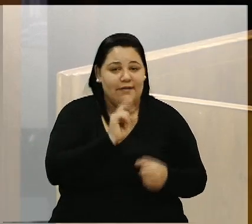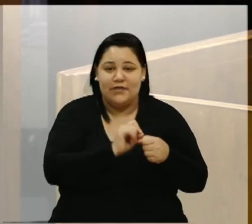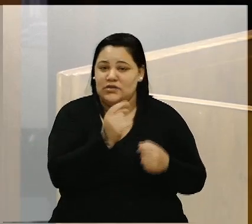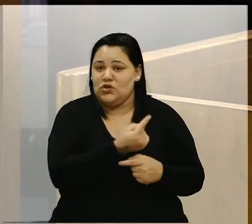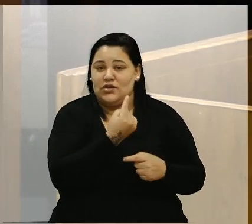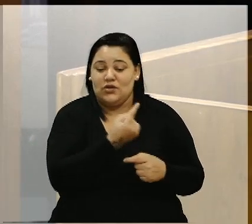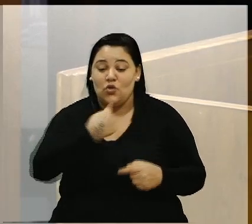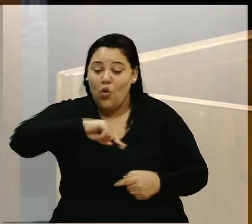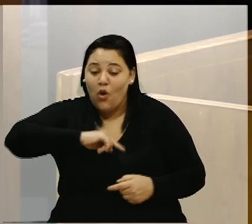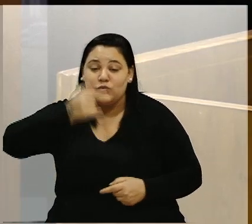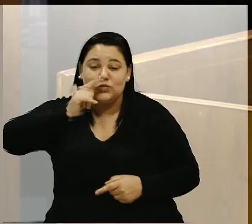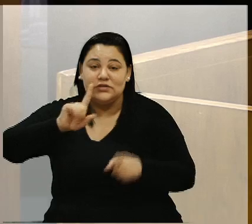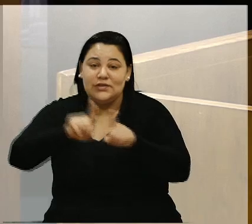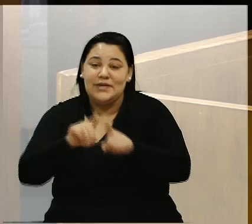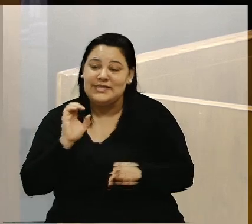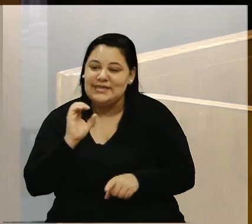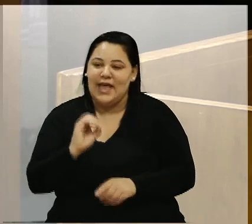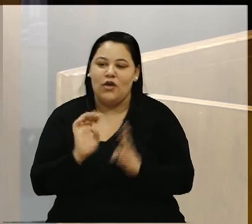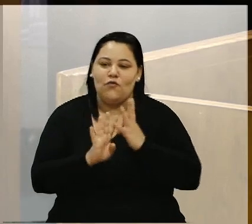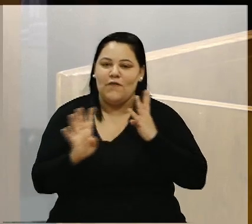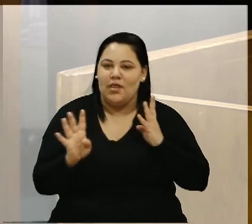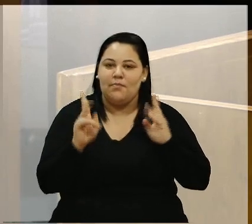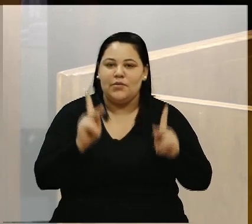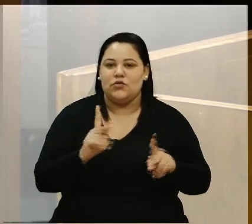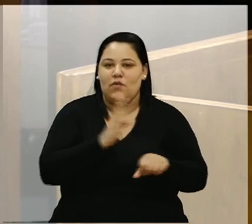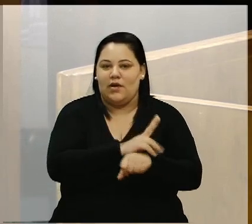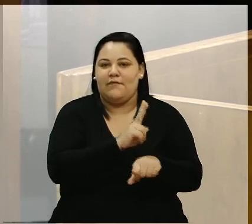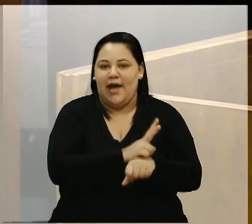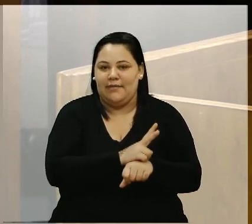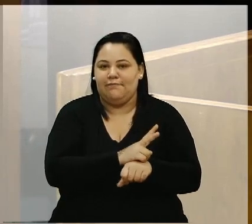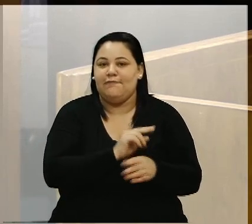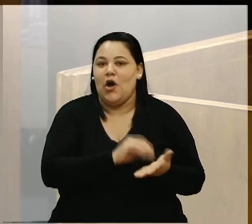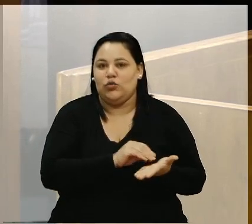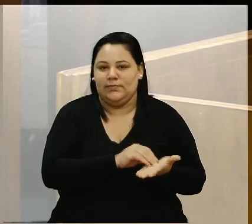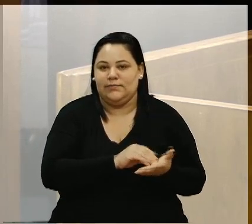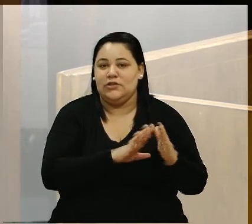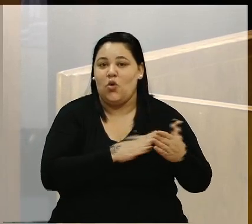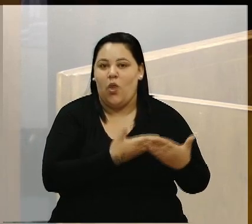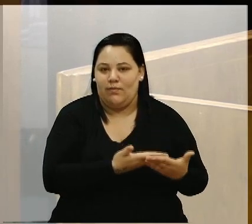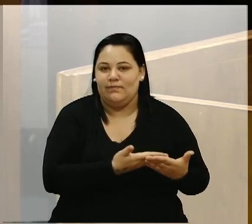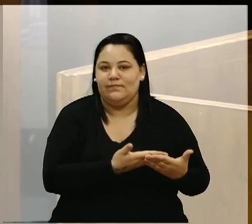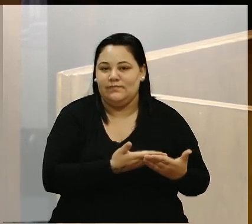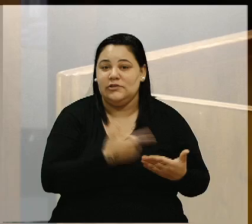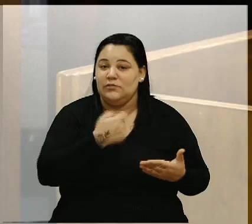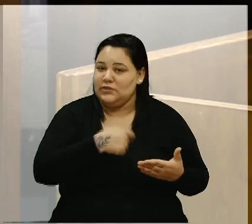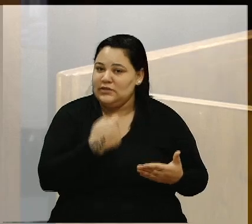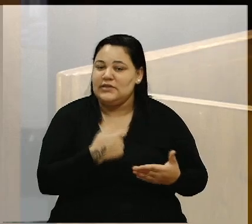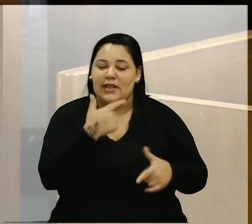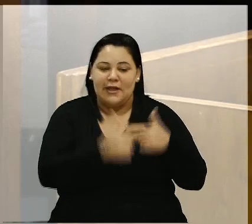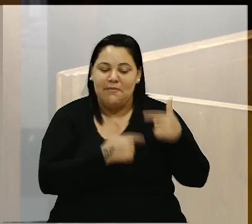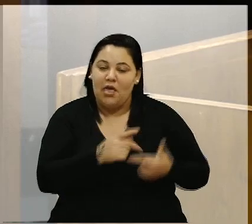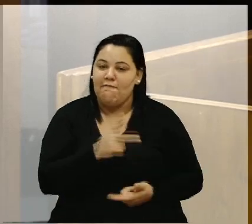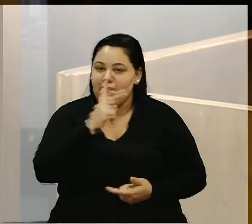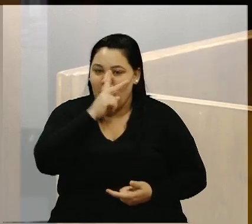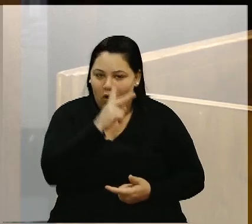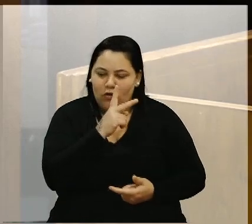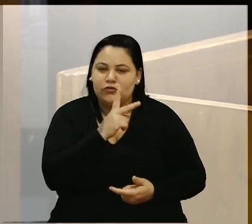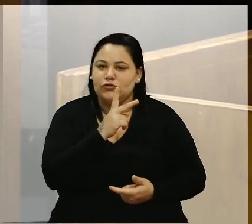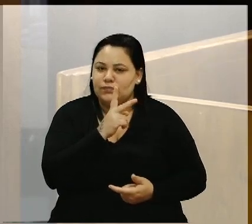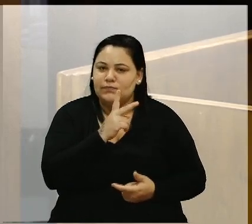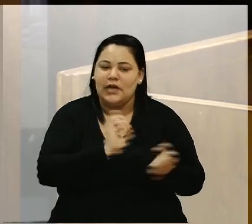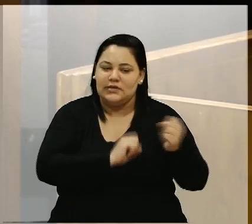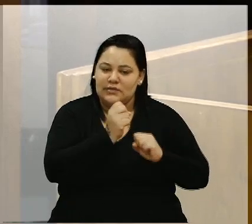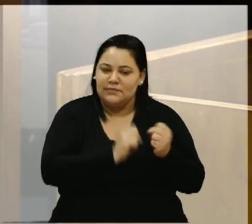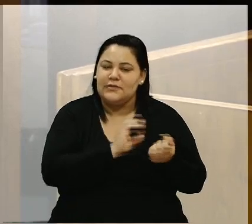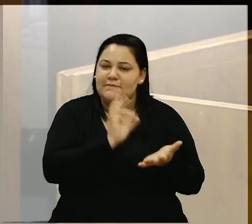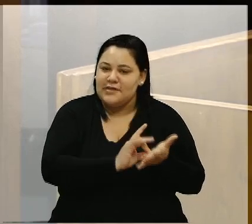vamos conseguir zerar essa fila. Mas tem que trabalhar forte agora para que essas empresas se instalem aqui em Caxias. Por favor,